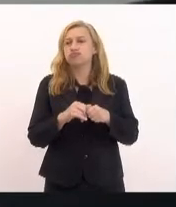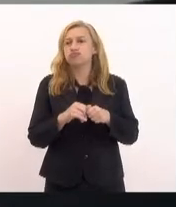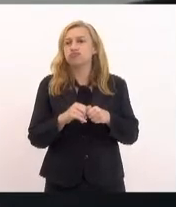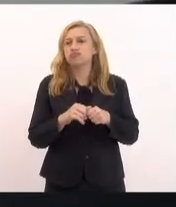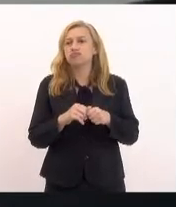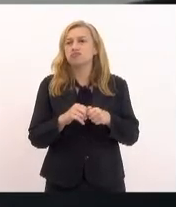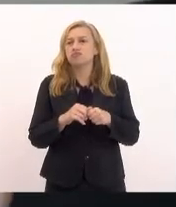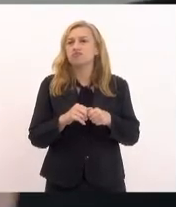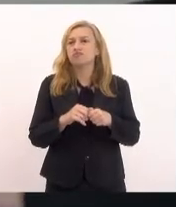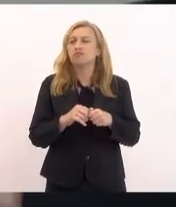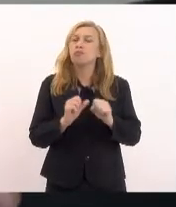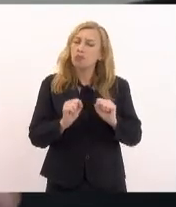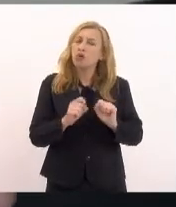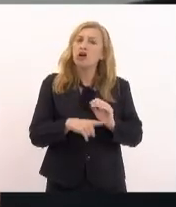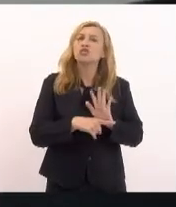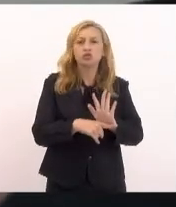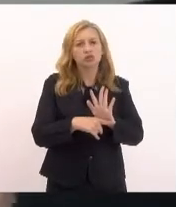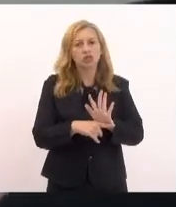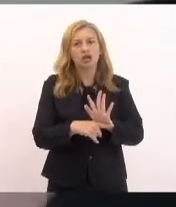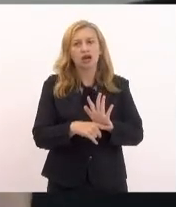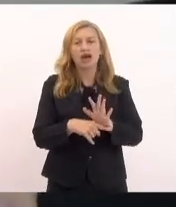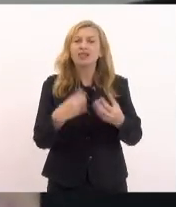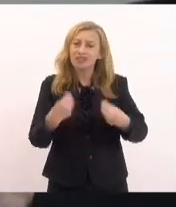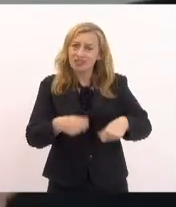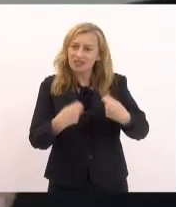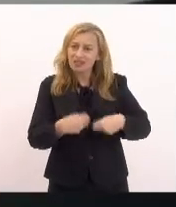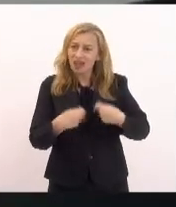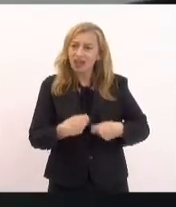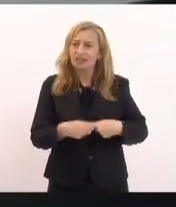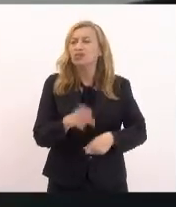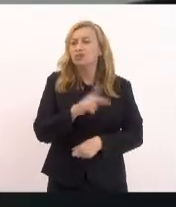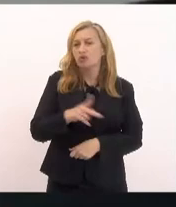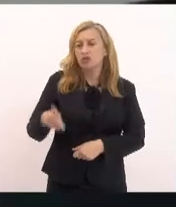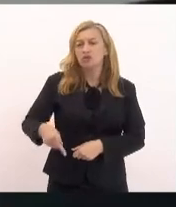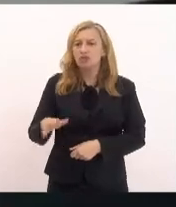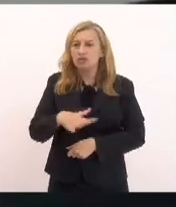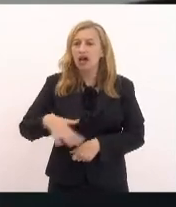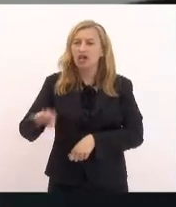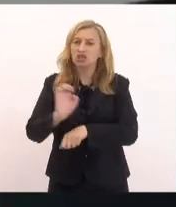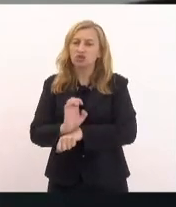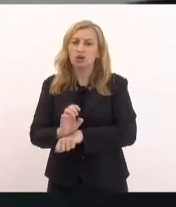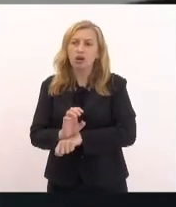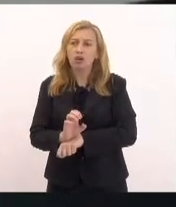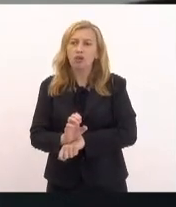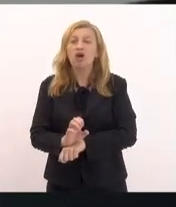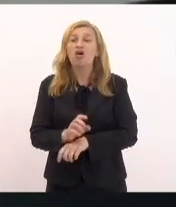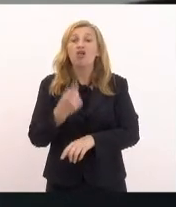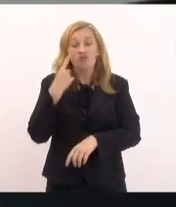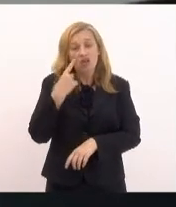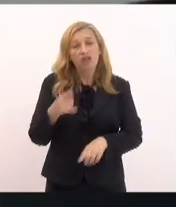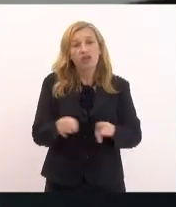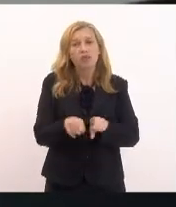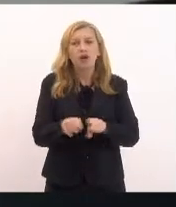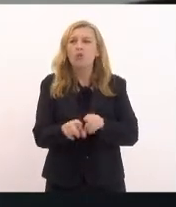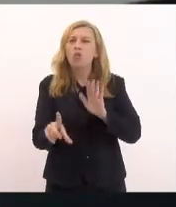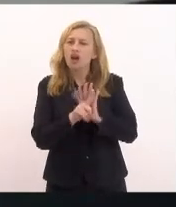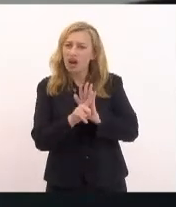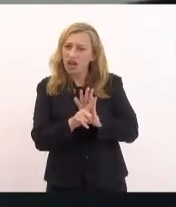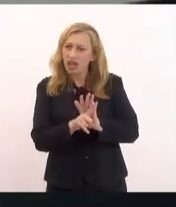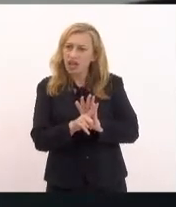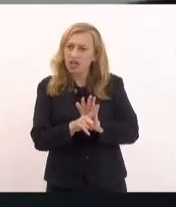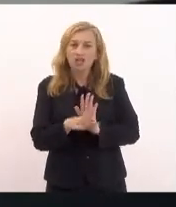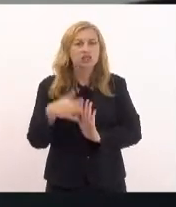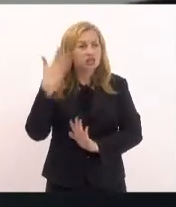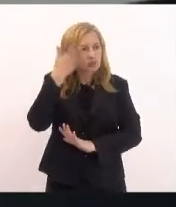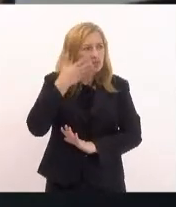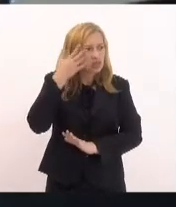possa suprir a carência de professores na rede estadual. Veja que nós temos também uma lei oriunda de mensagem